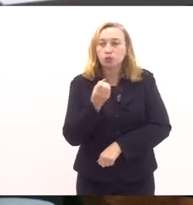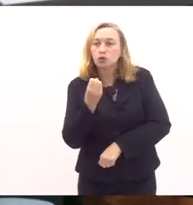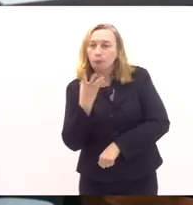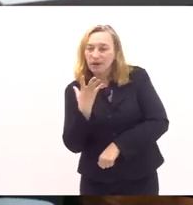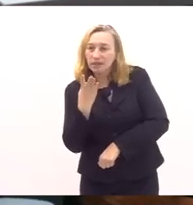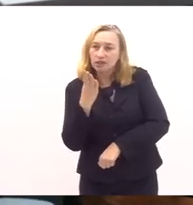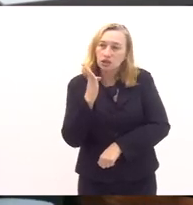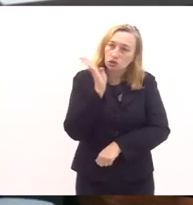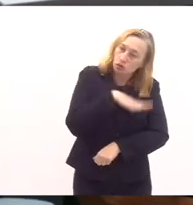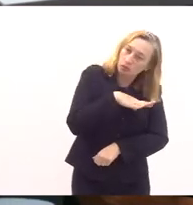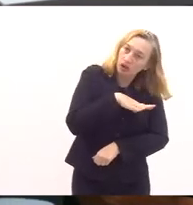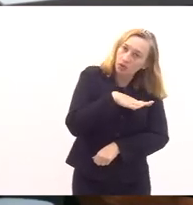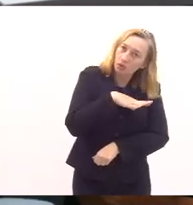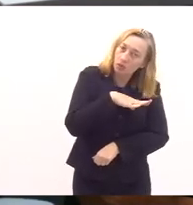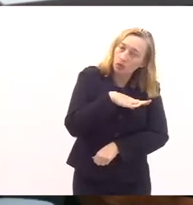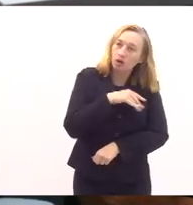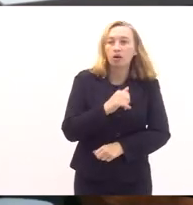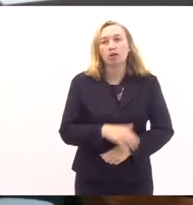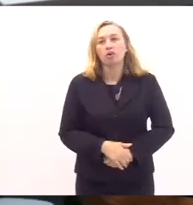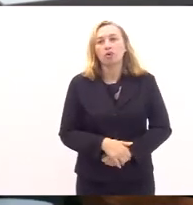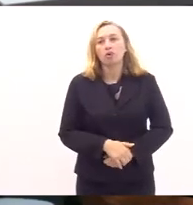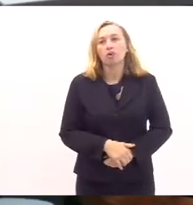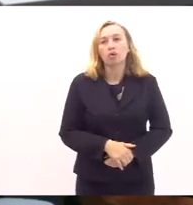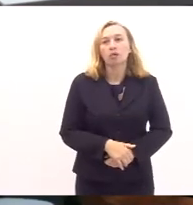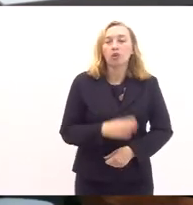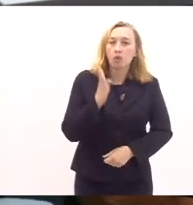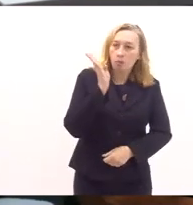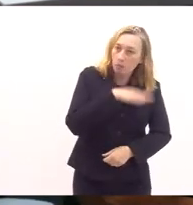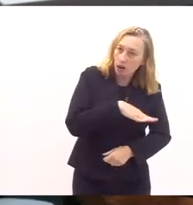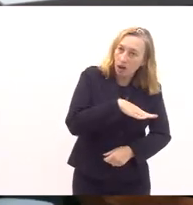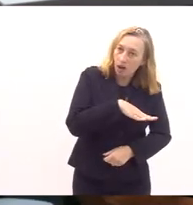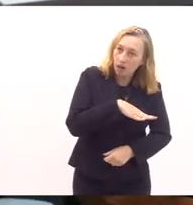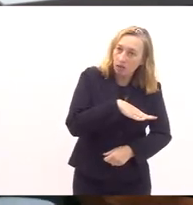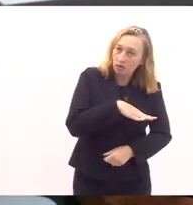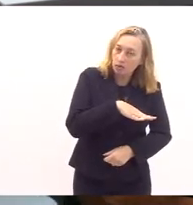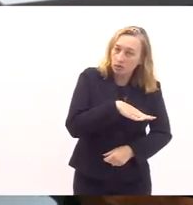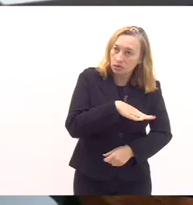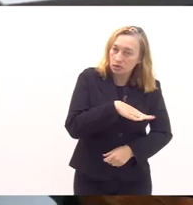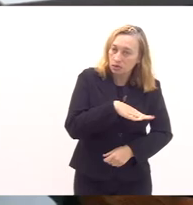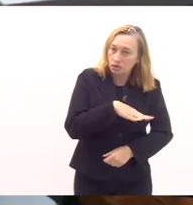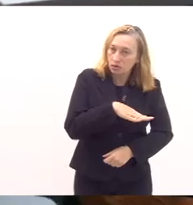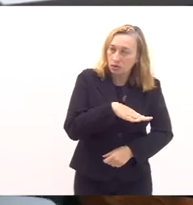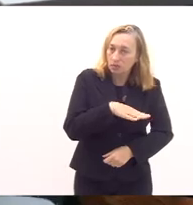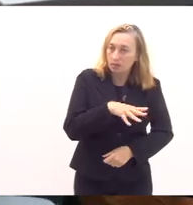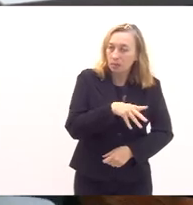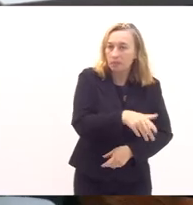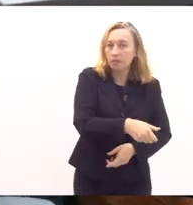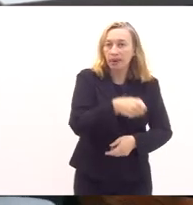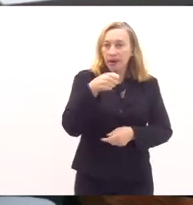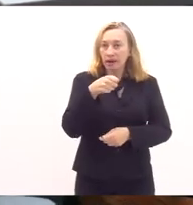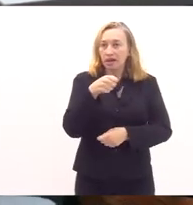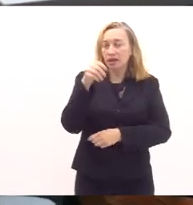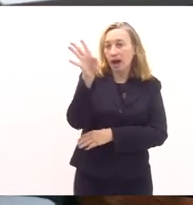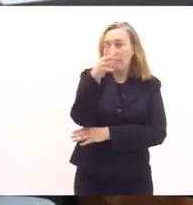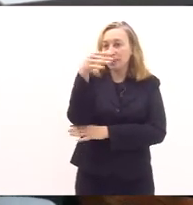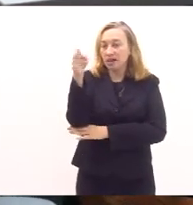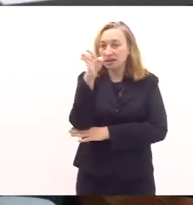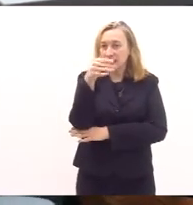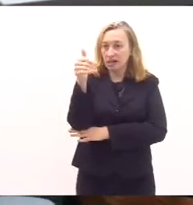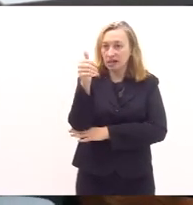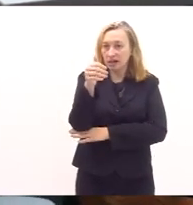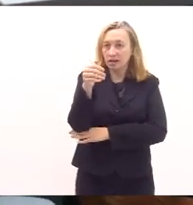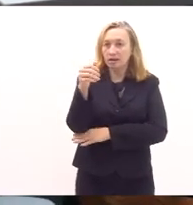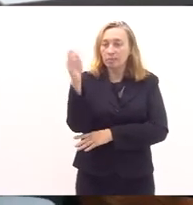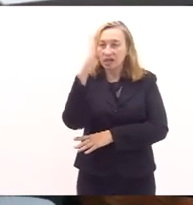mal. O mal pregando o patriotismo, que é a bandeira brasileira, dizendo que é a bandeira deles,